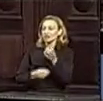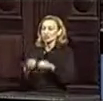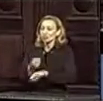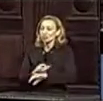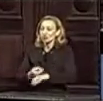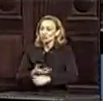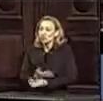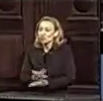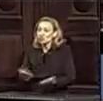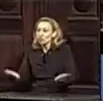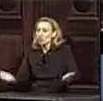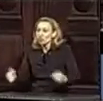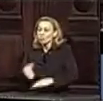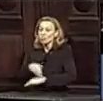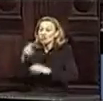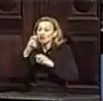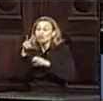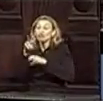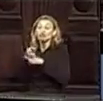A